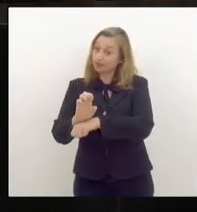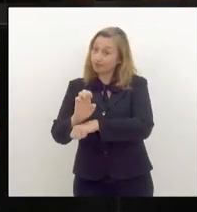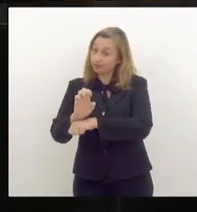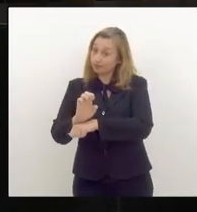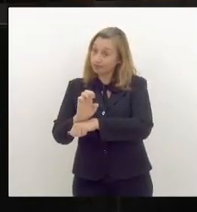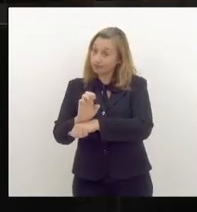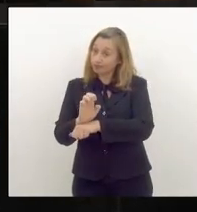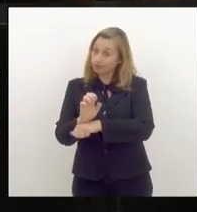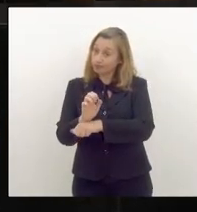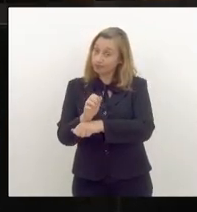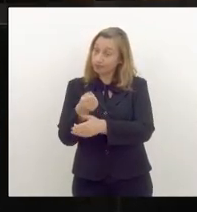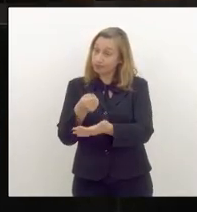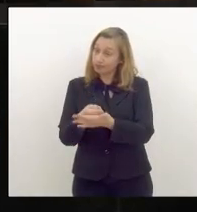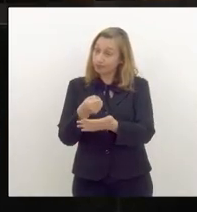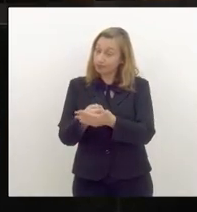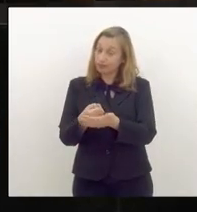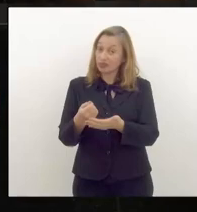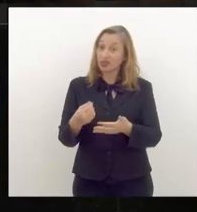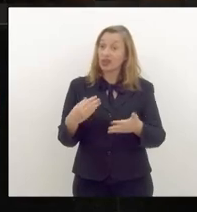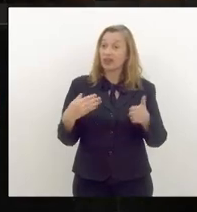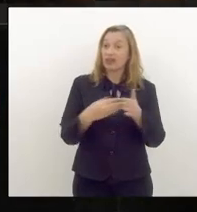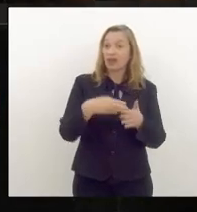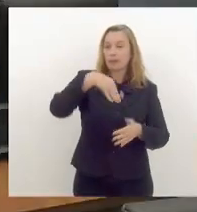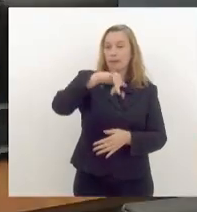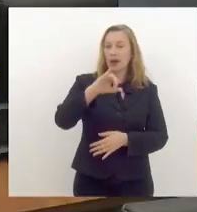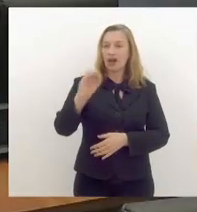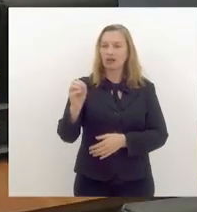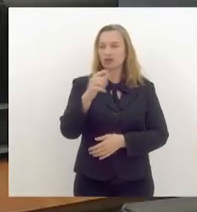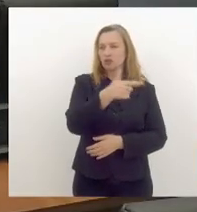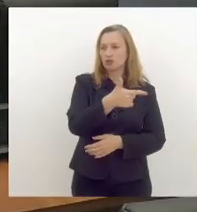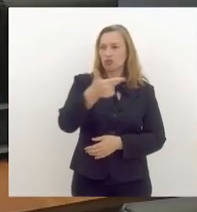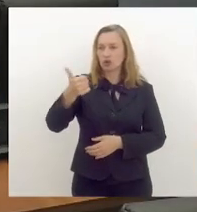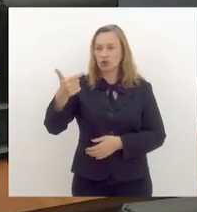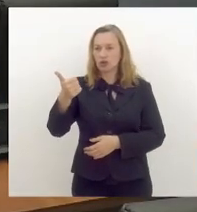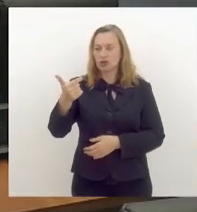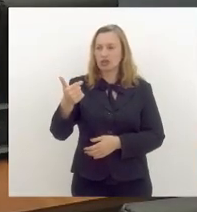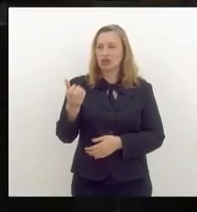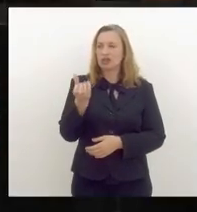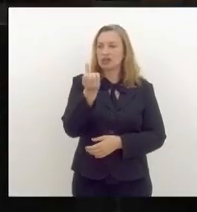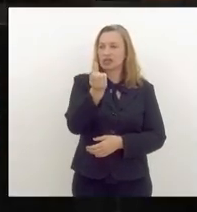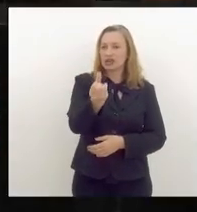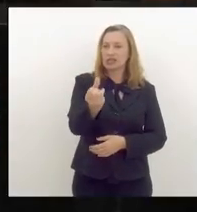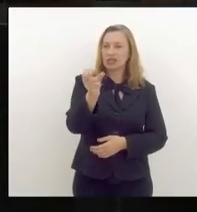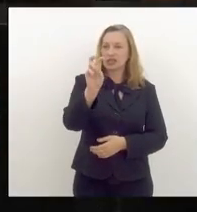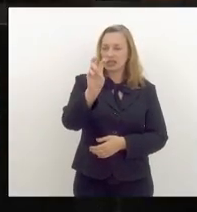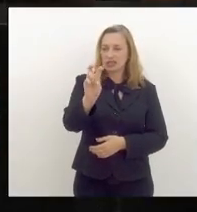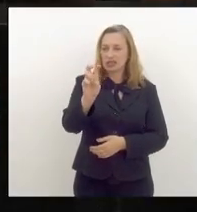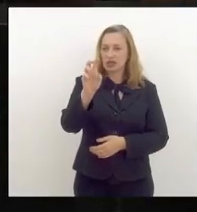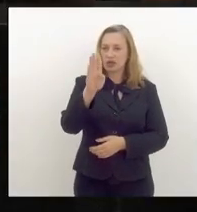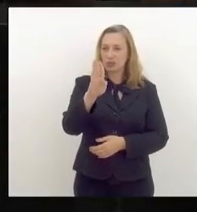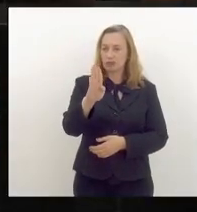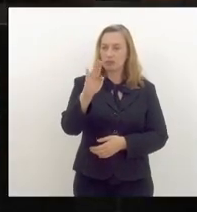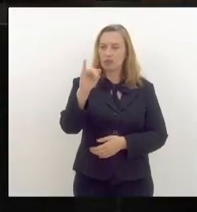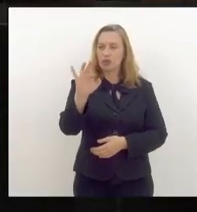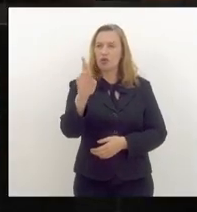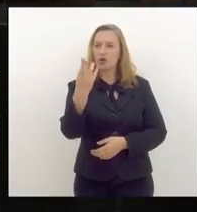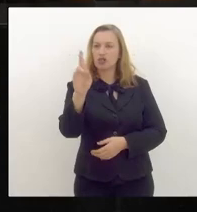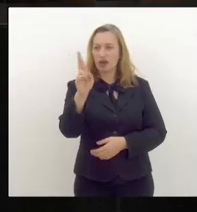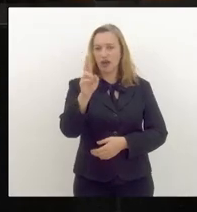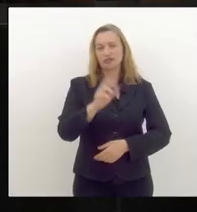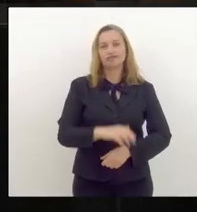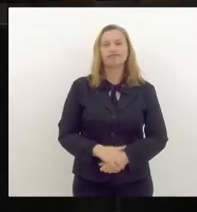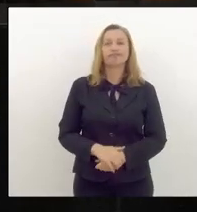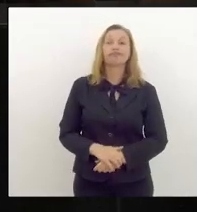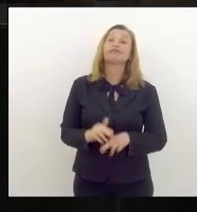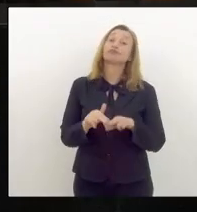até maio de 2022 para concluir Deputado 65 milhões de reais